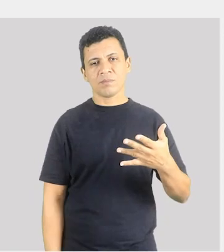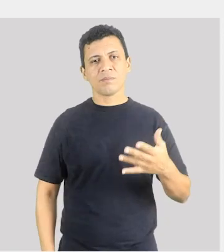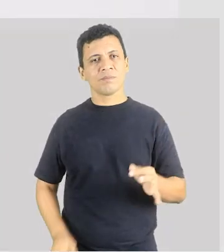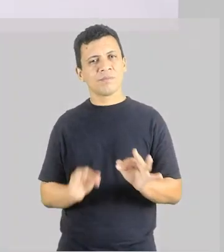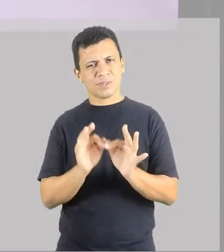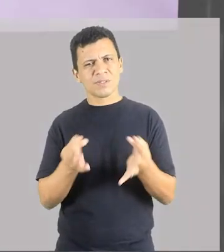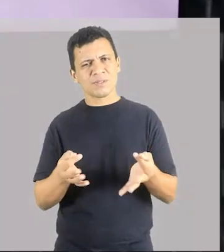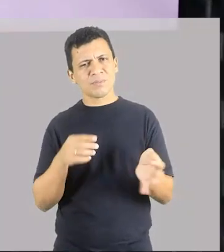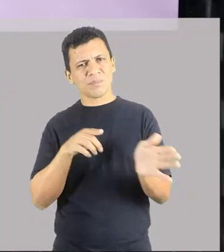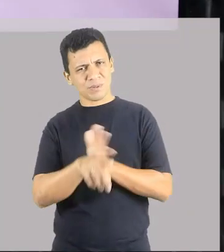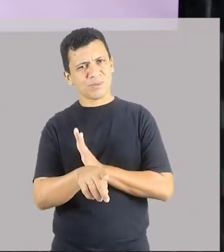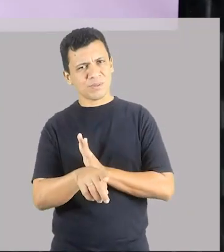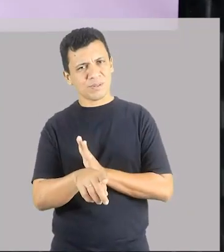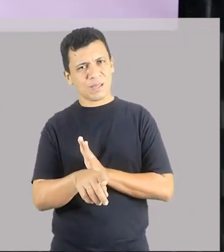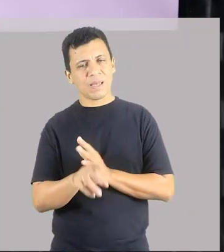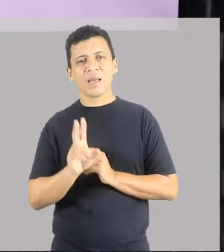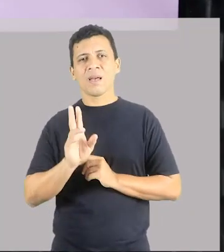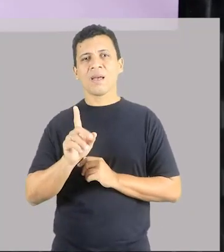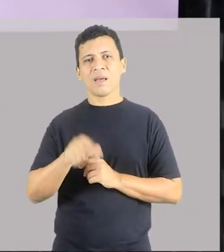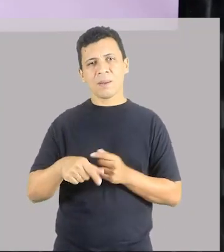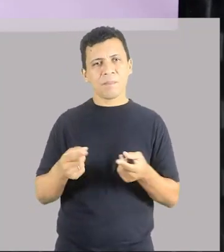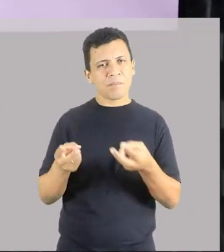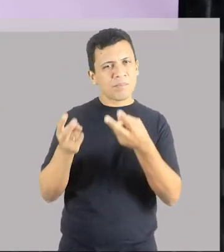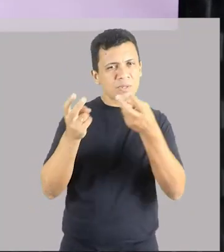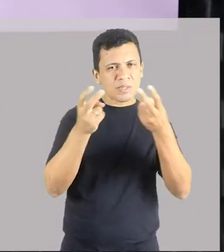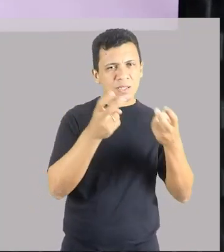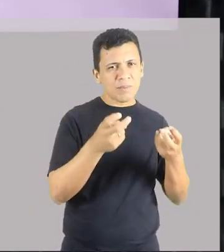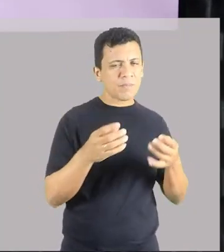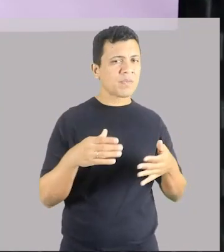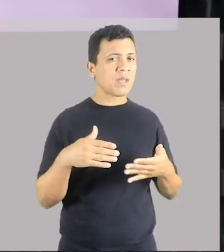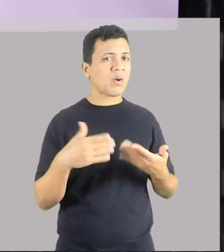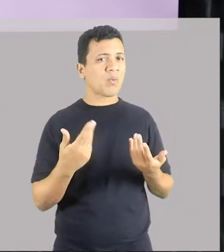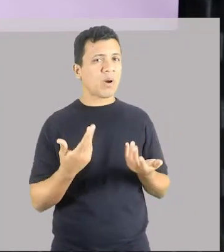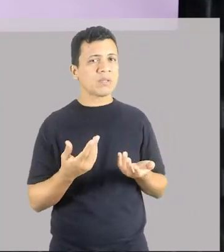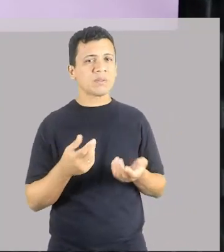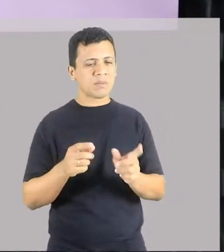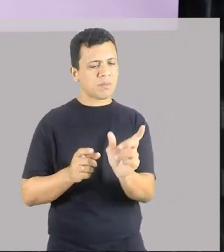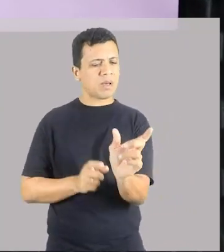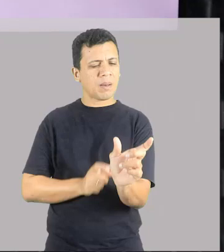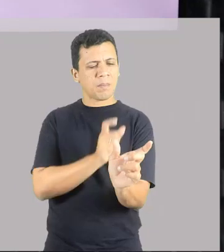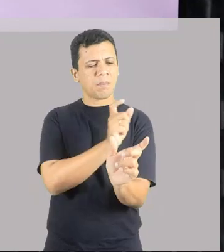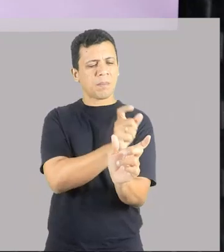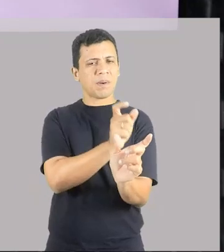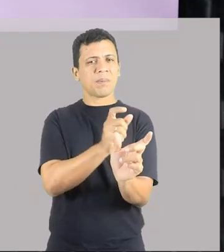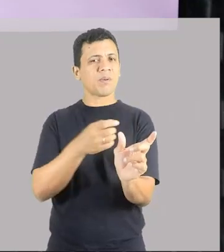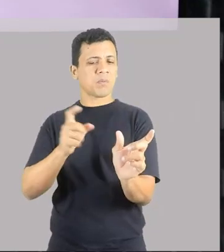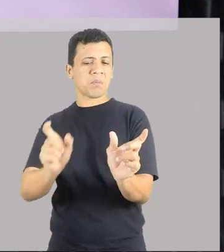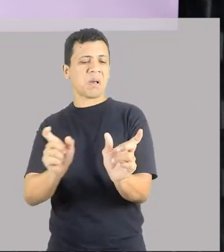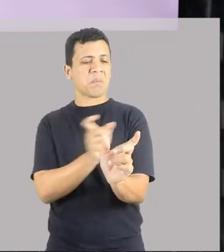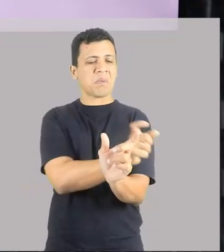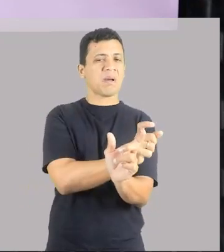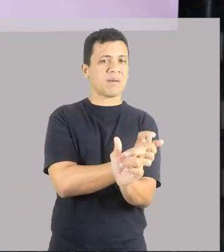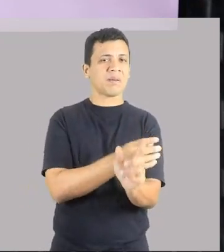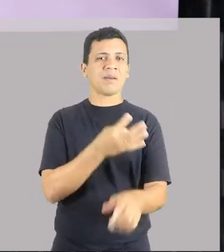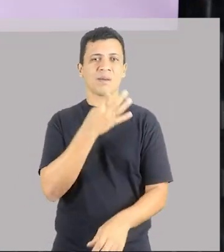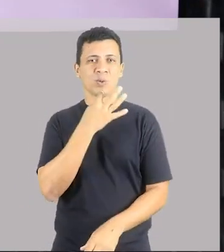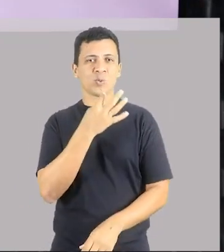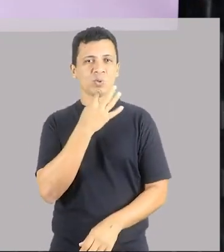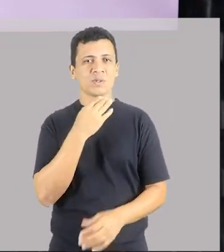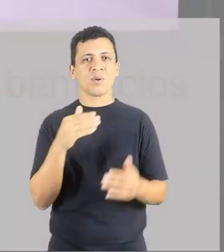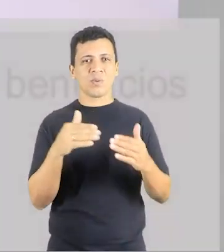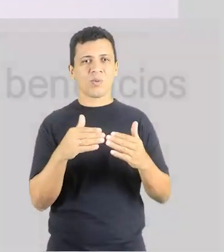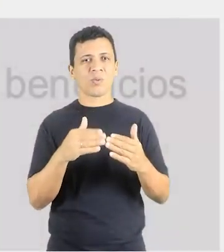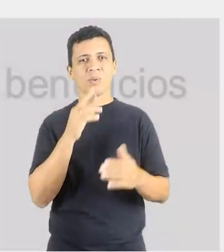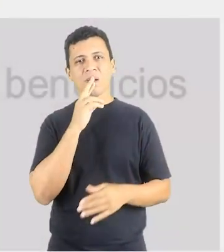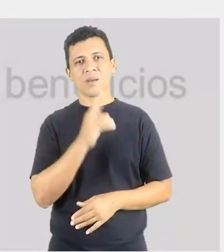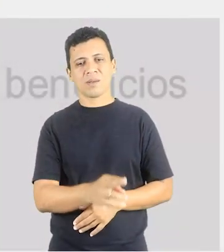é simples a questão é só você perceber Quais são os elementos que fazem parte daquela palavra ele tá pedindo esse reconhecimento tá na